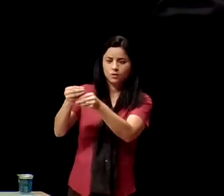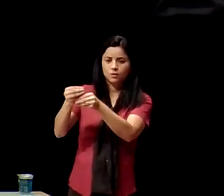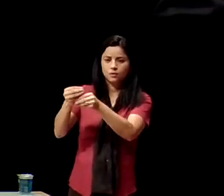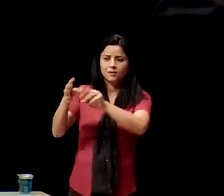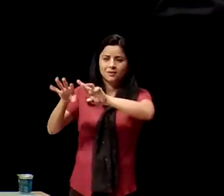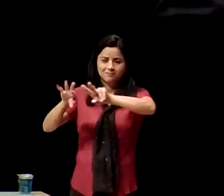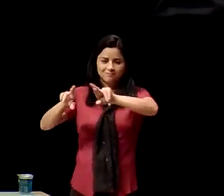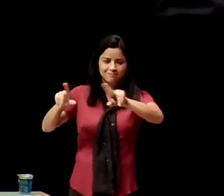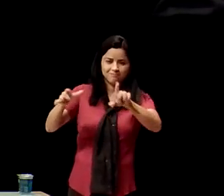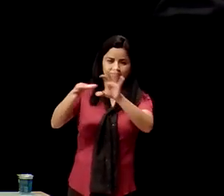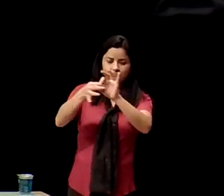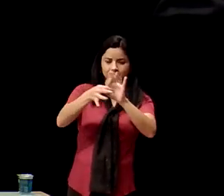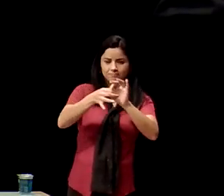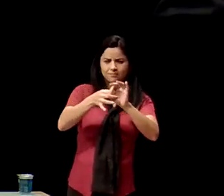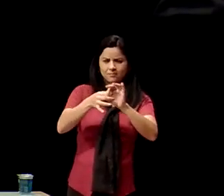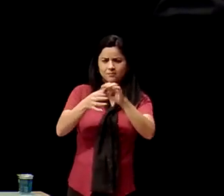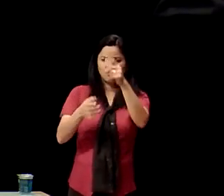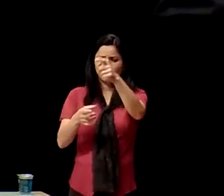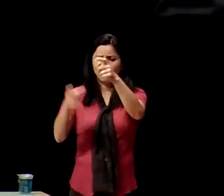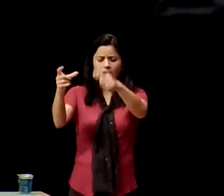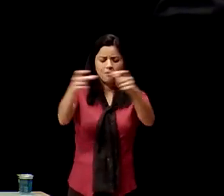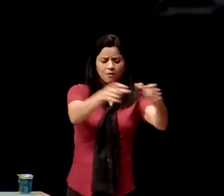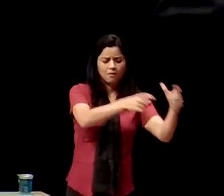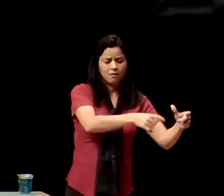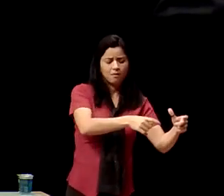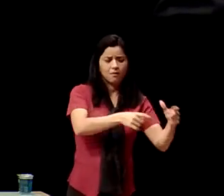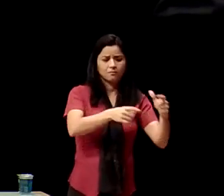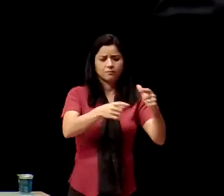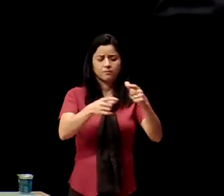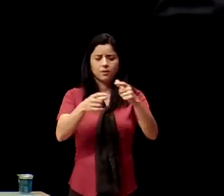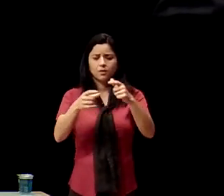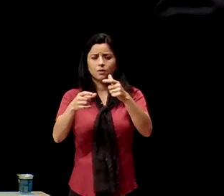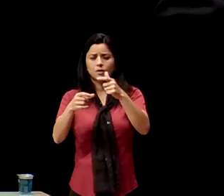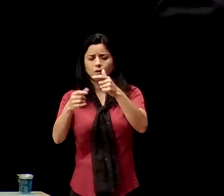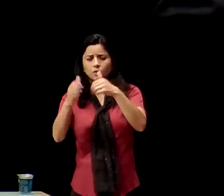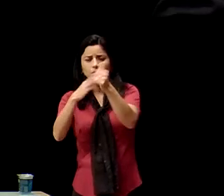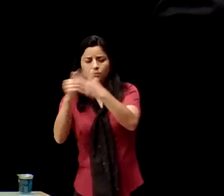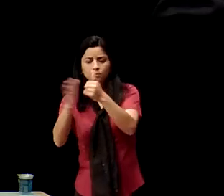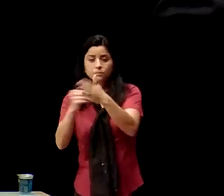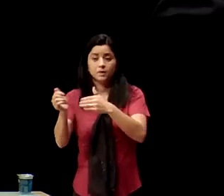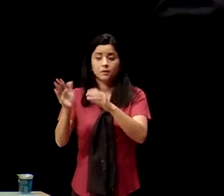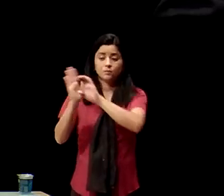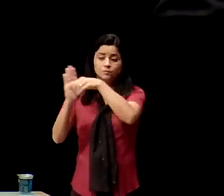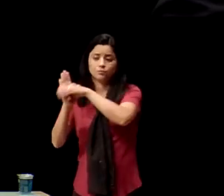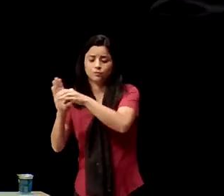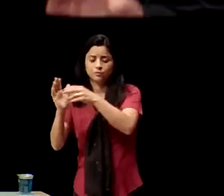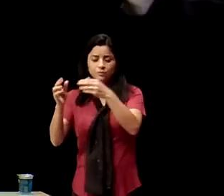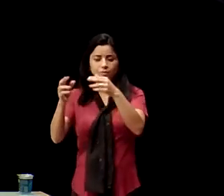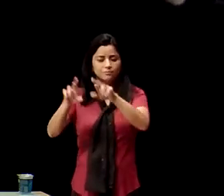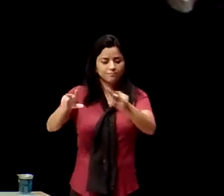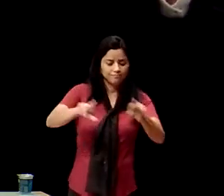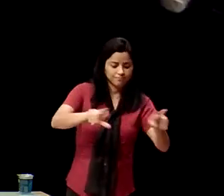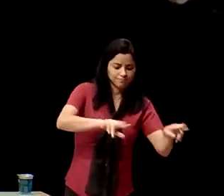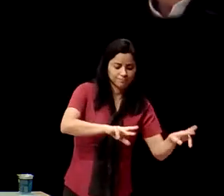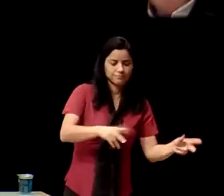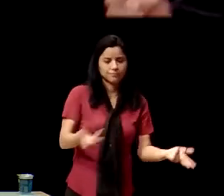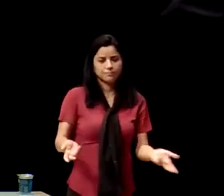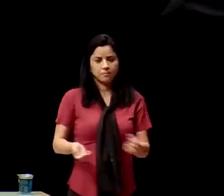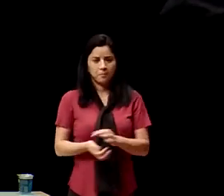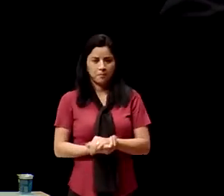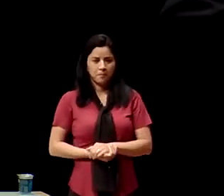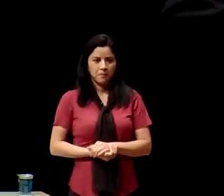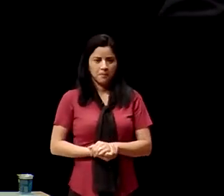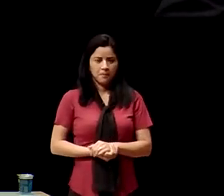em várias profissões, em muitas profissões e partes e conceitos diferentes. So the picture is